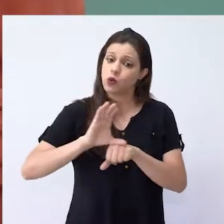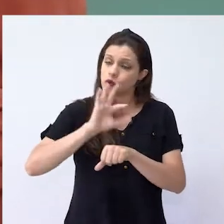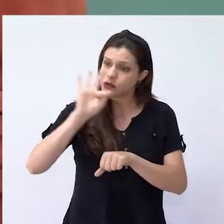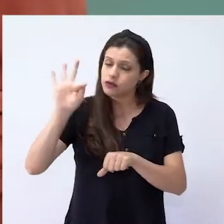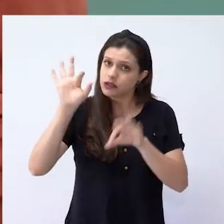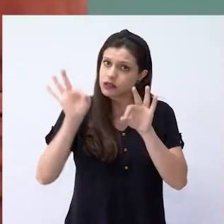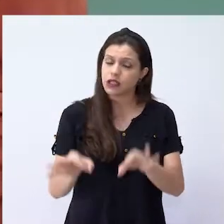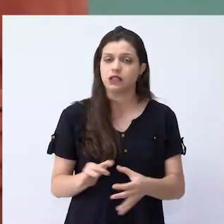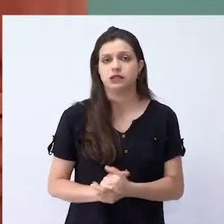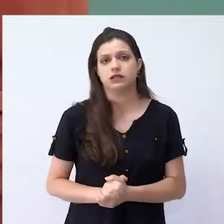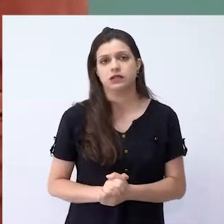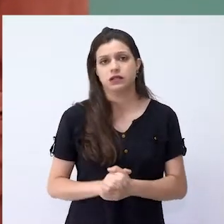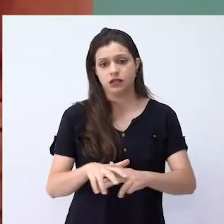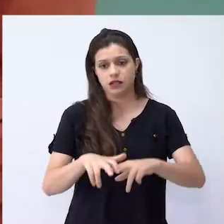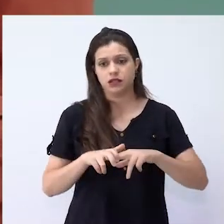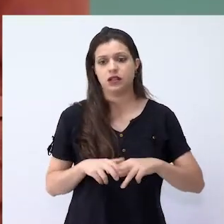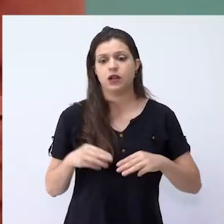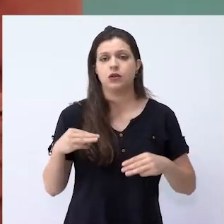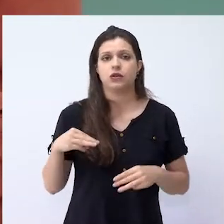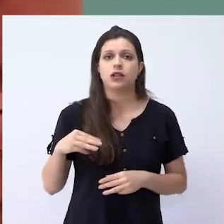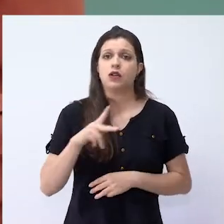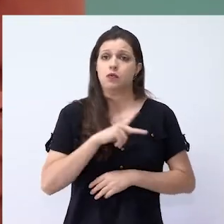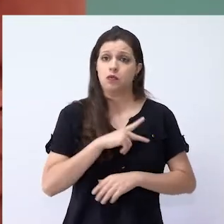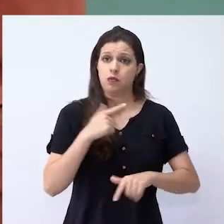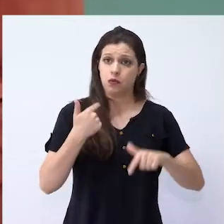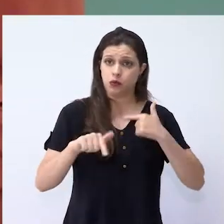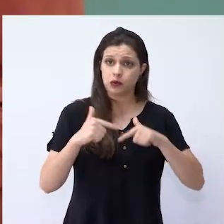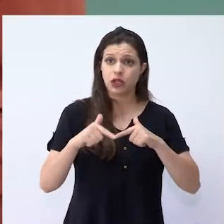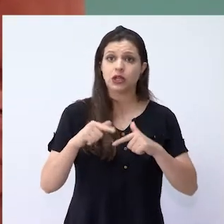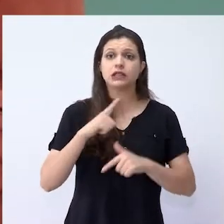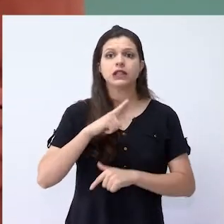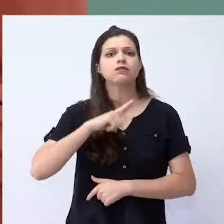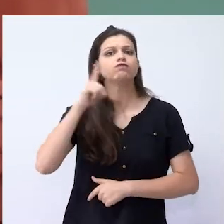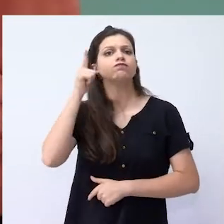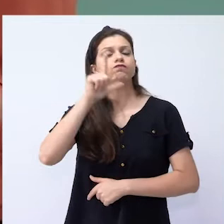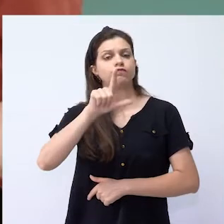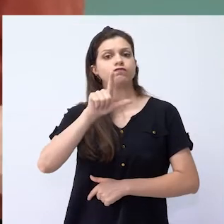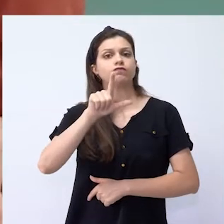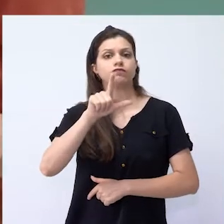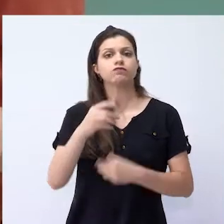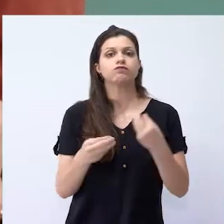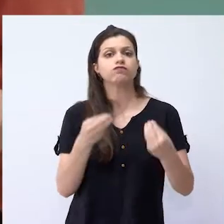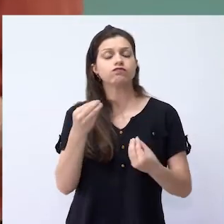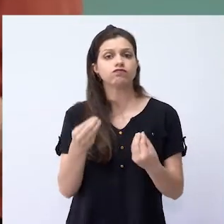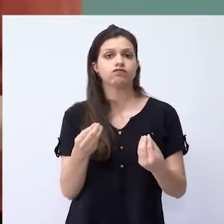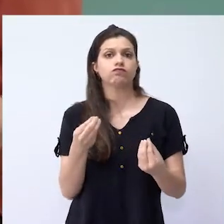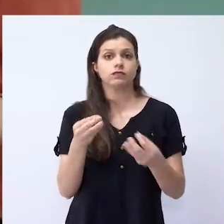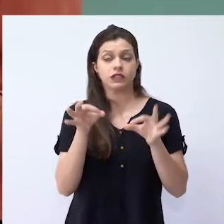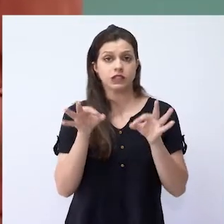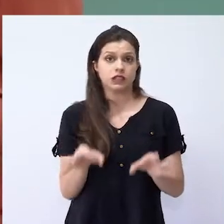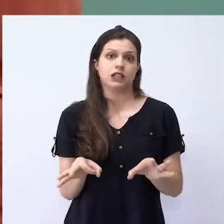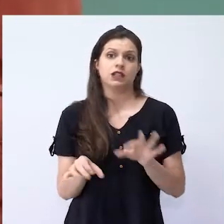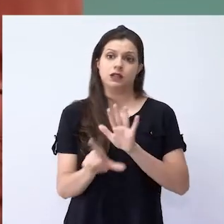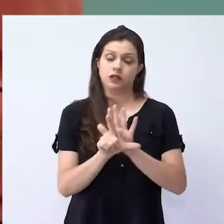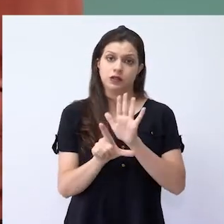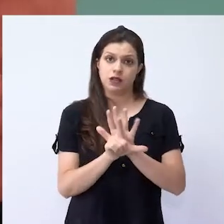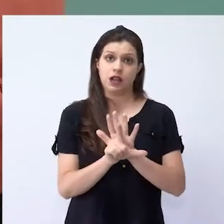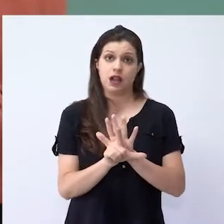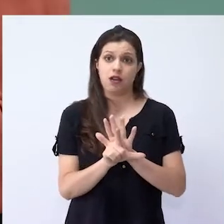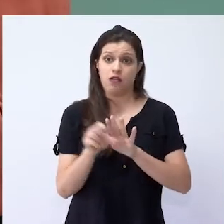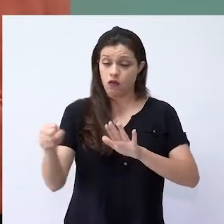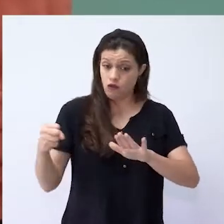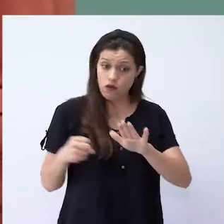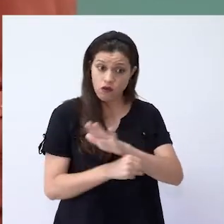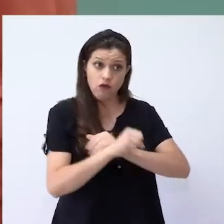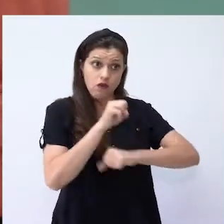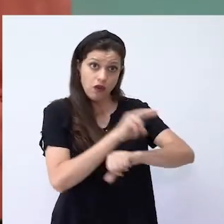Constituição e o MPT tem justamente essa missão, que é de garantir a erradicação dessas condições ilegais e